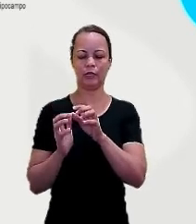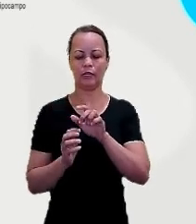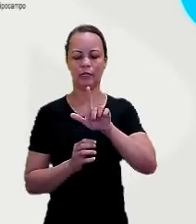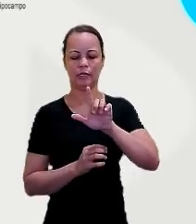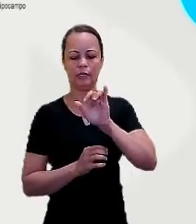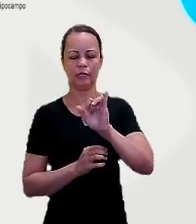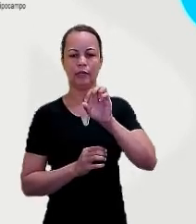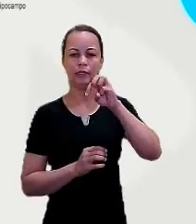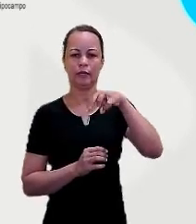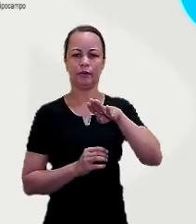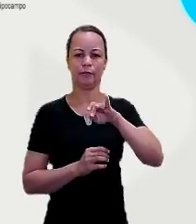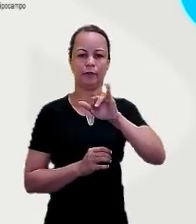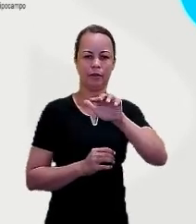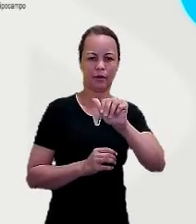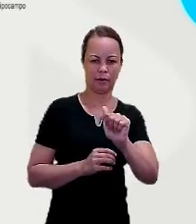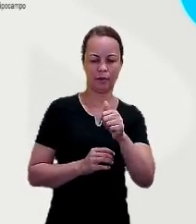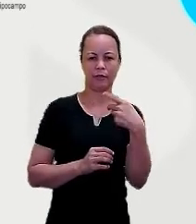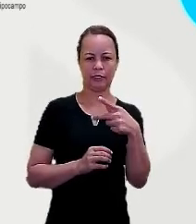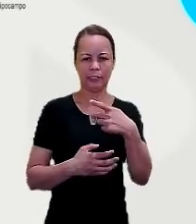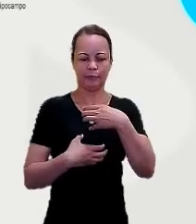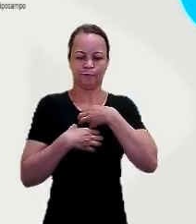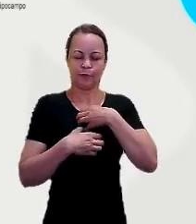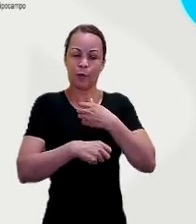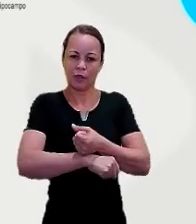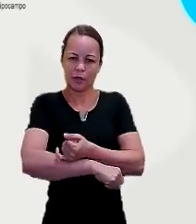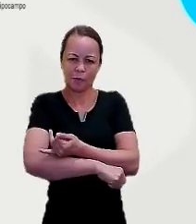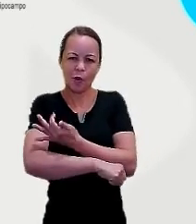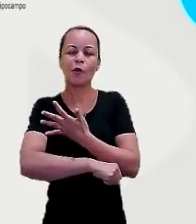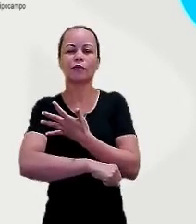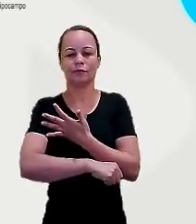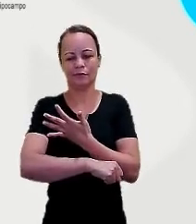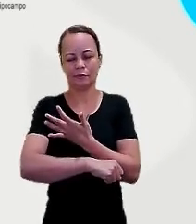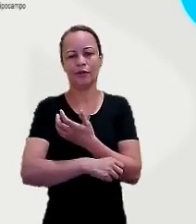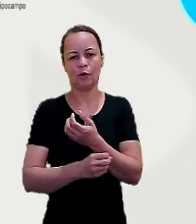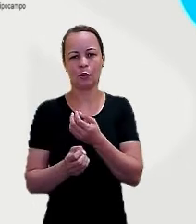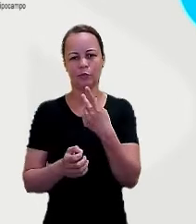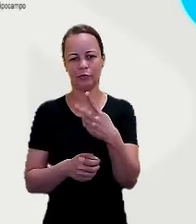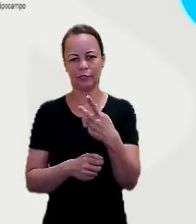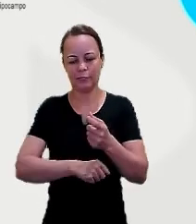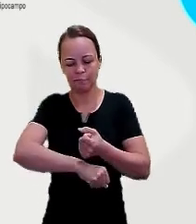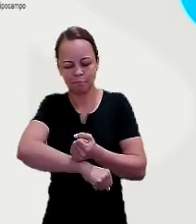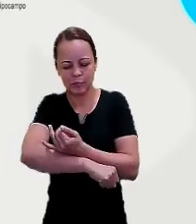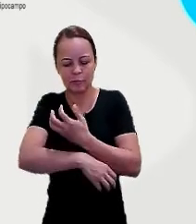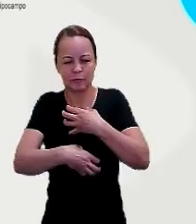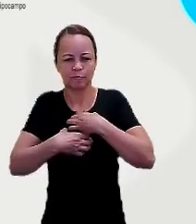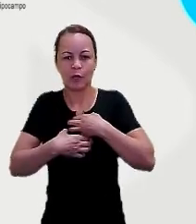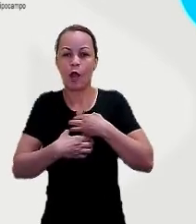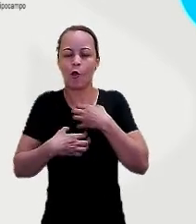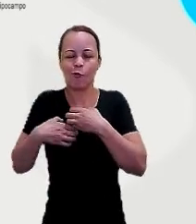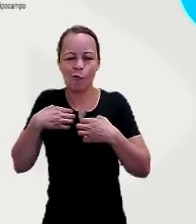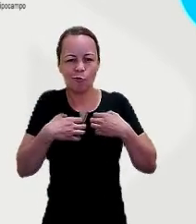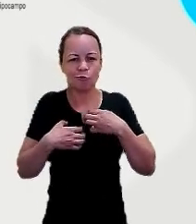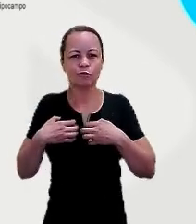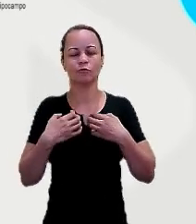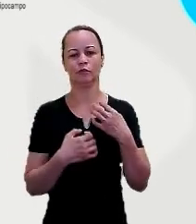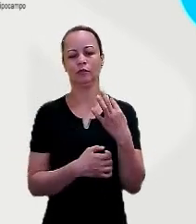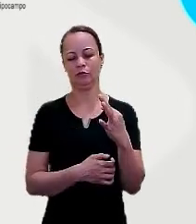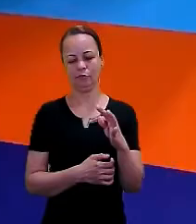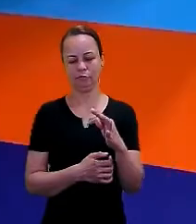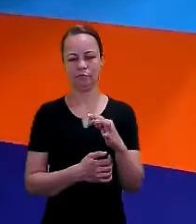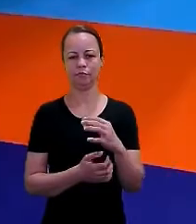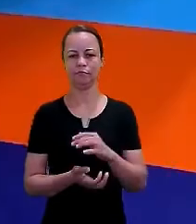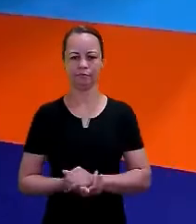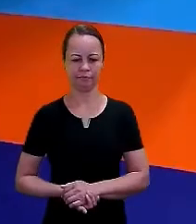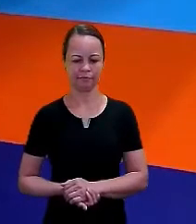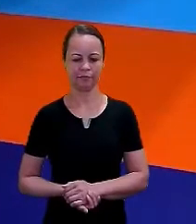das emoções. Essa dimensão emocional está muito associada a essa angústia da dor. Essa região que vocês estão vendo aqui, volta aqui comigo, por